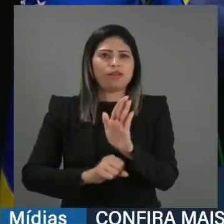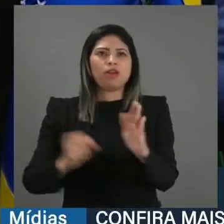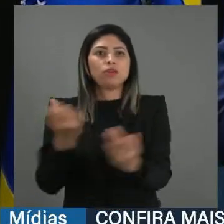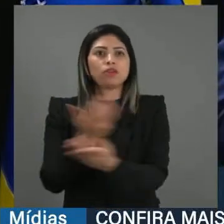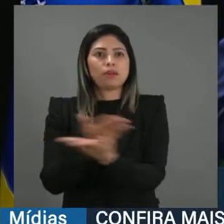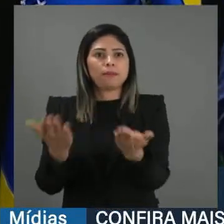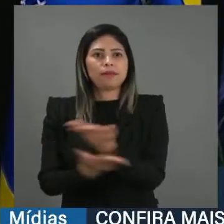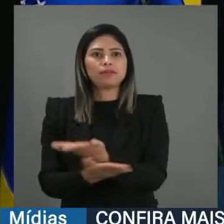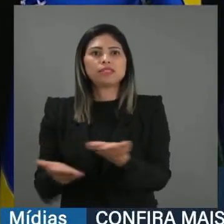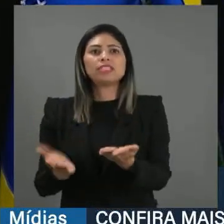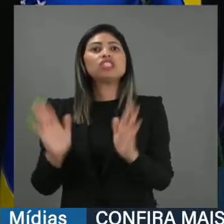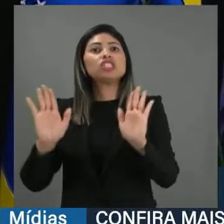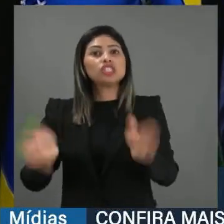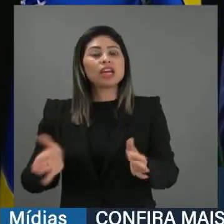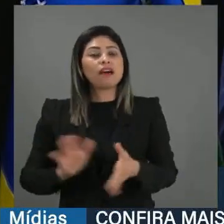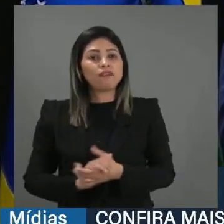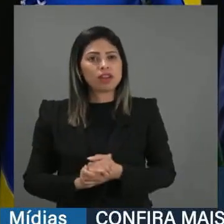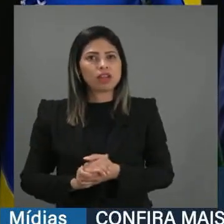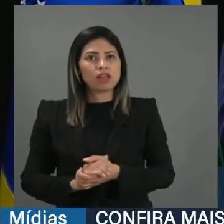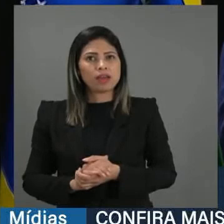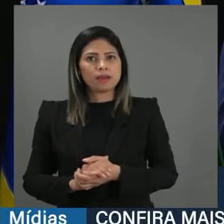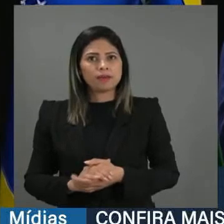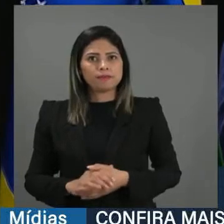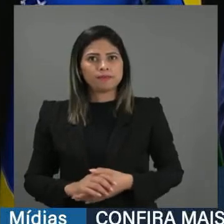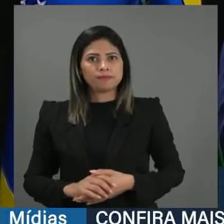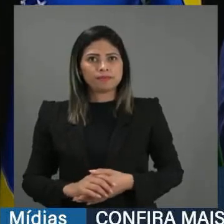Liberaram para a eleição um condenado